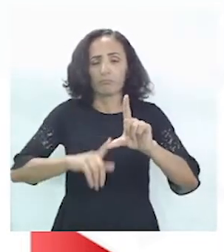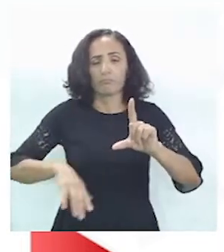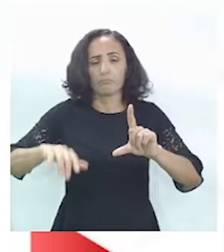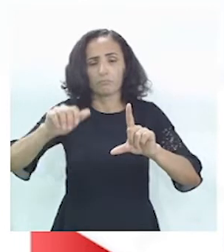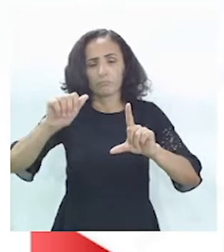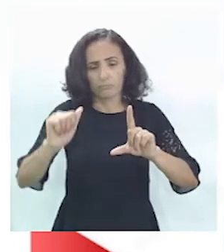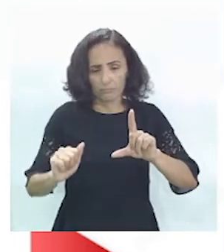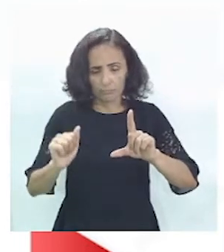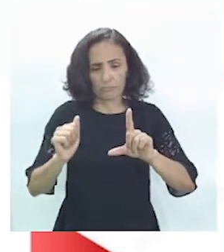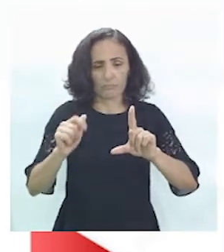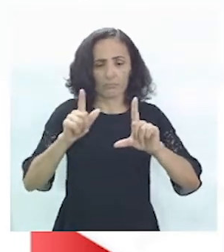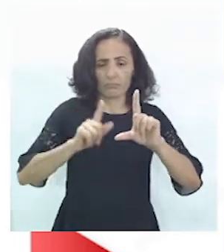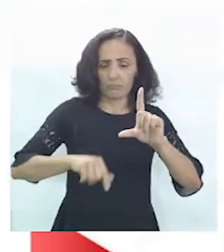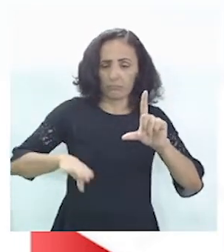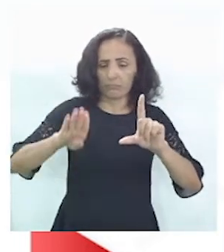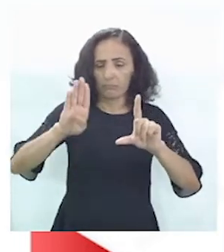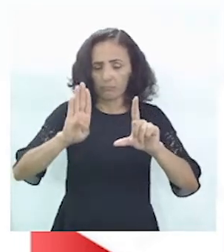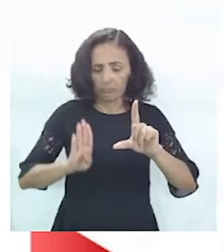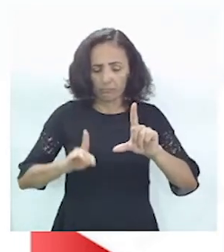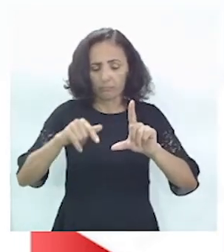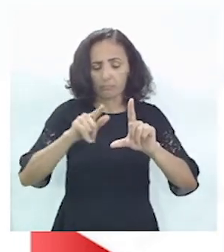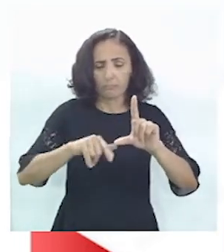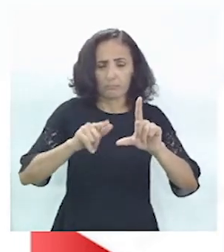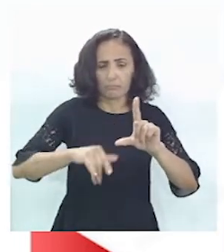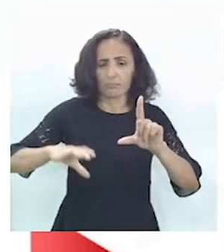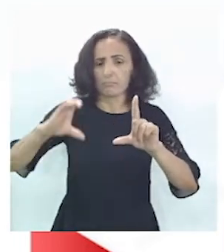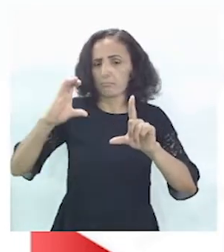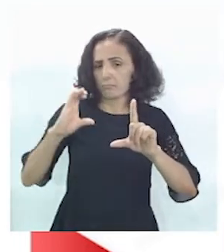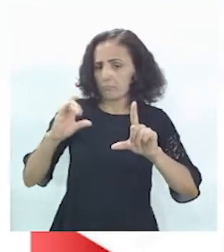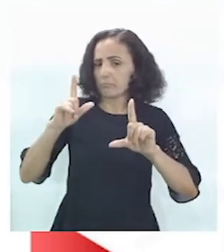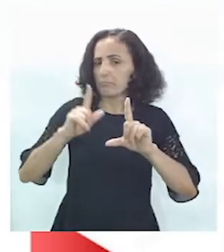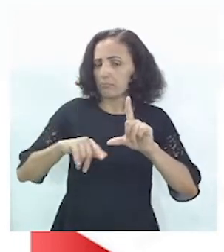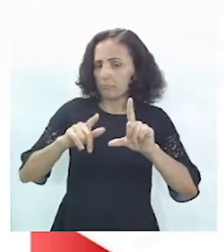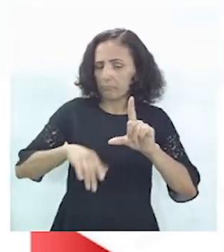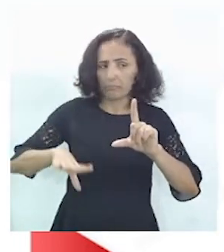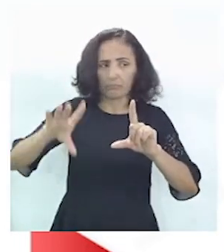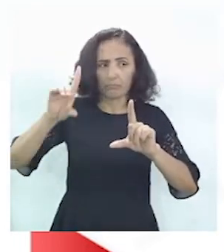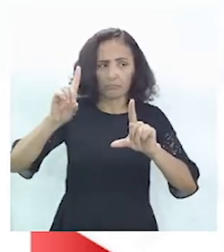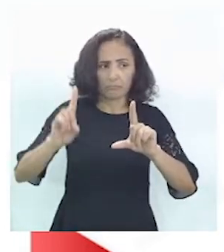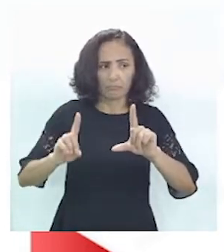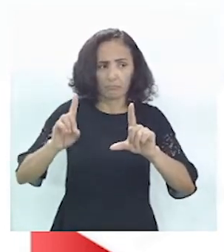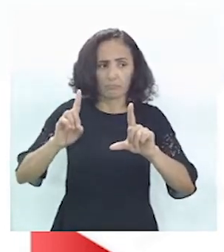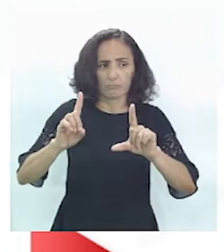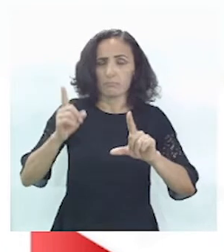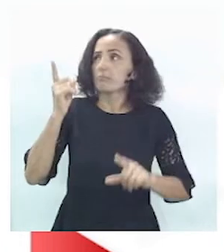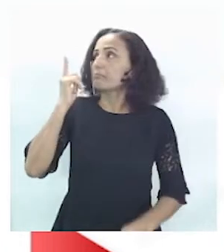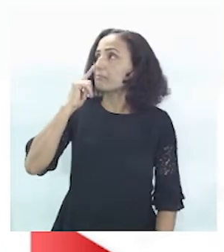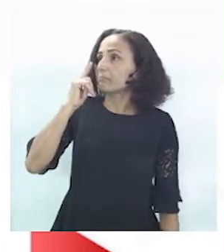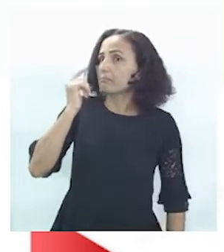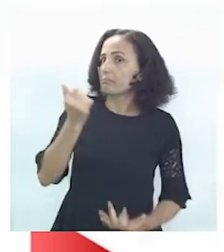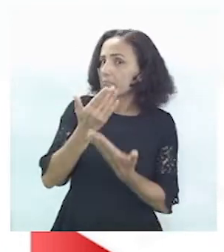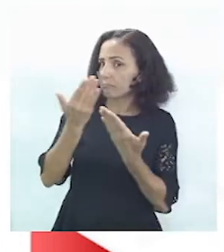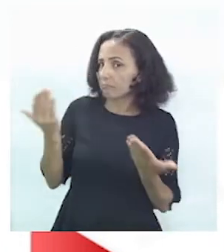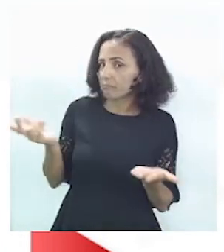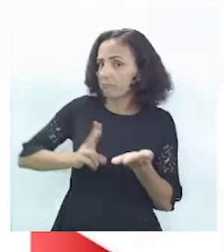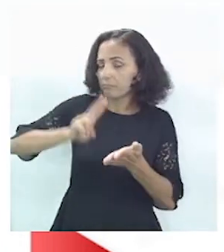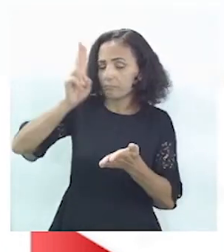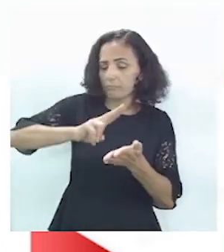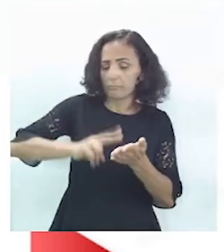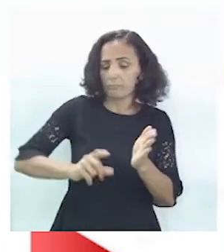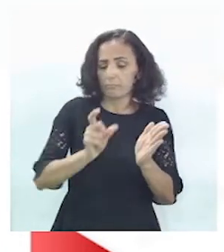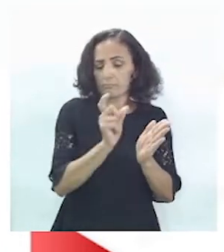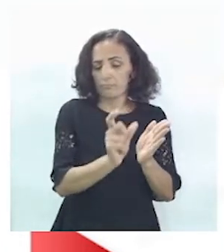que é a gasolina, alternativa B, a água, alternativa C, o petróleo, e a alternativa D,